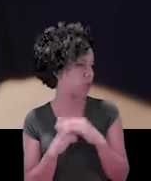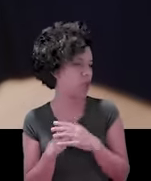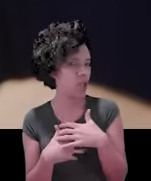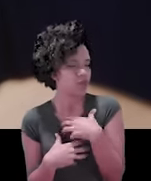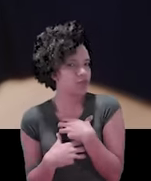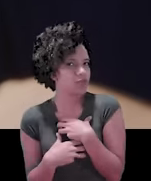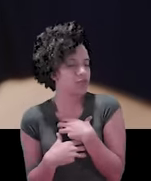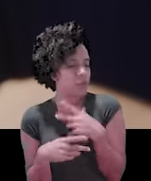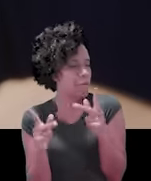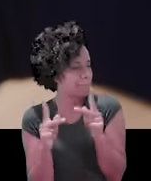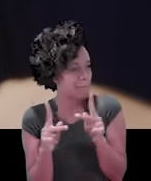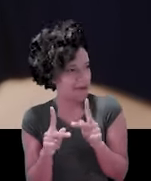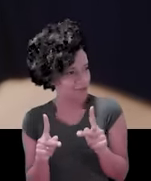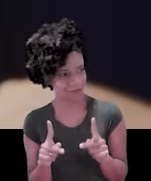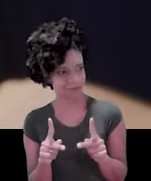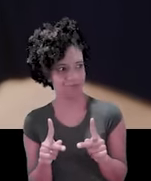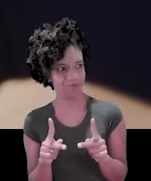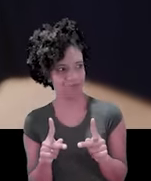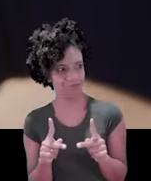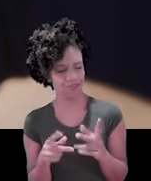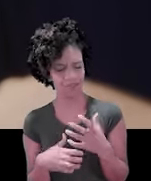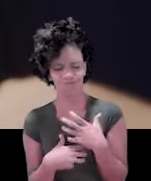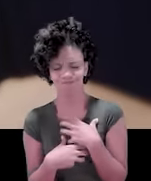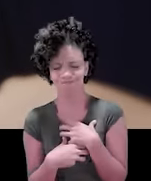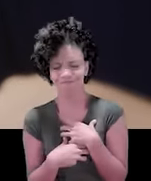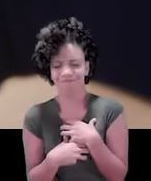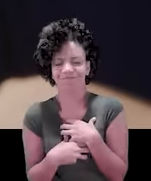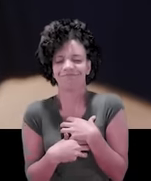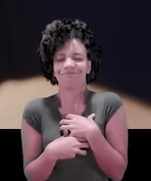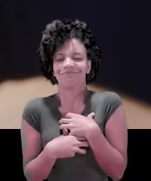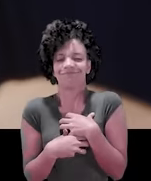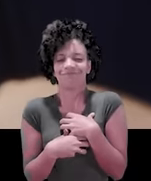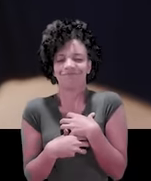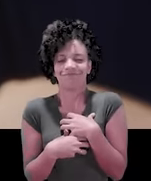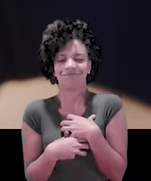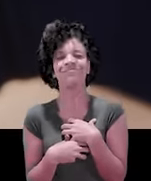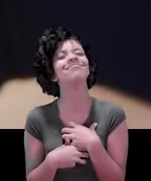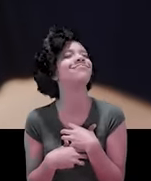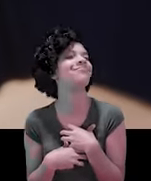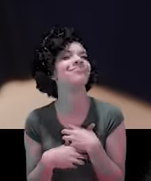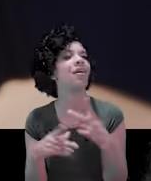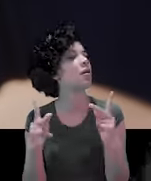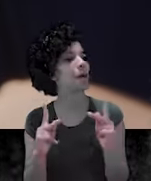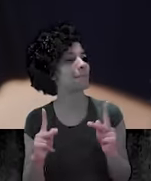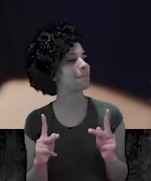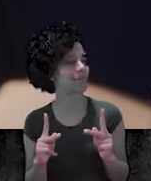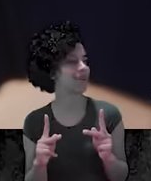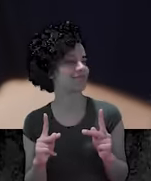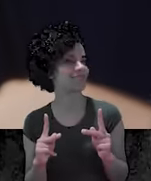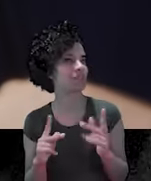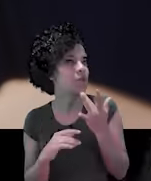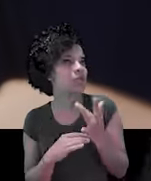eu senti uma paz um Smart pai velho eu